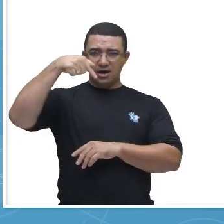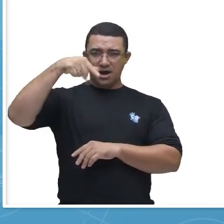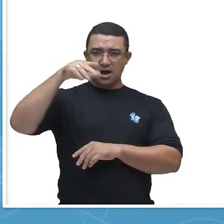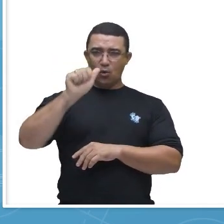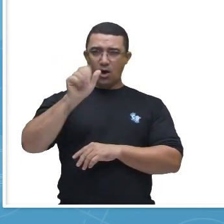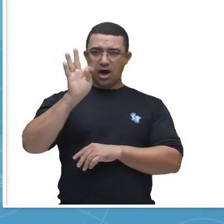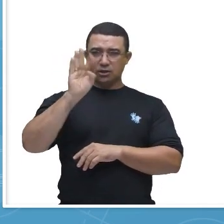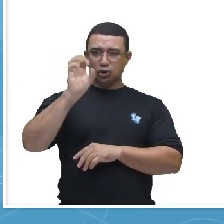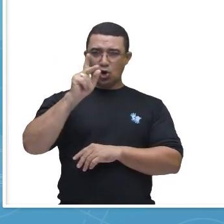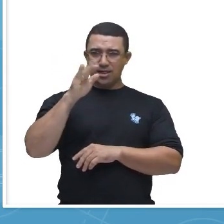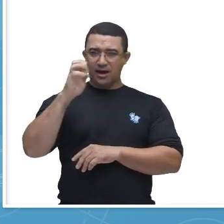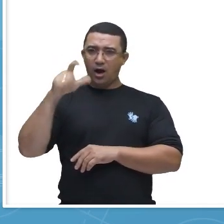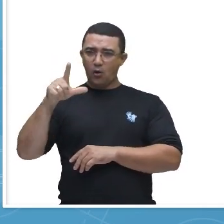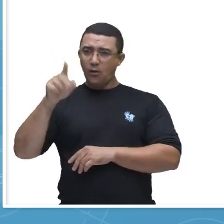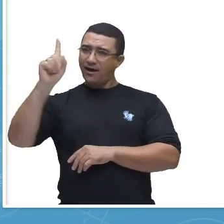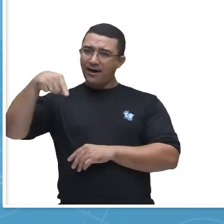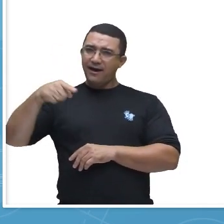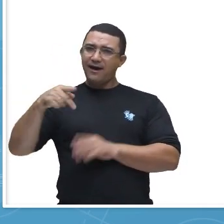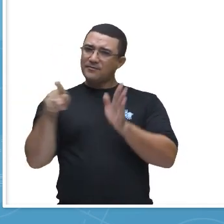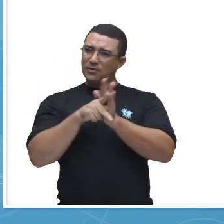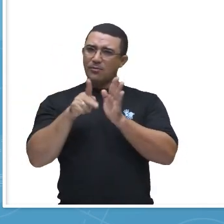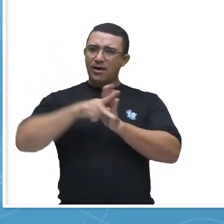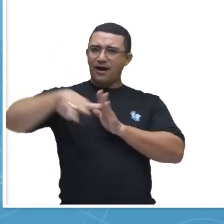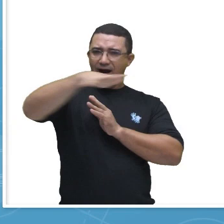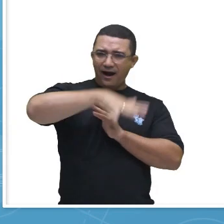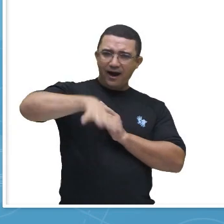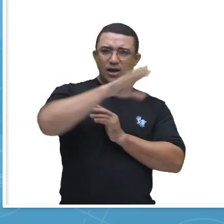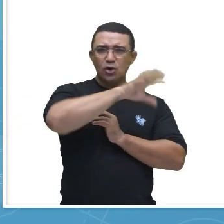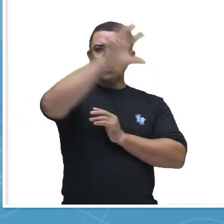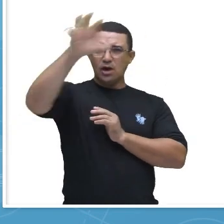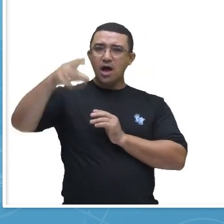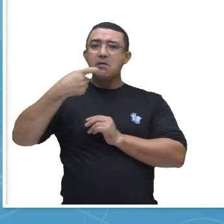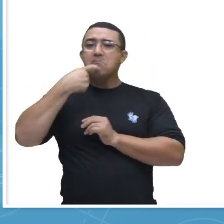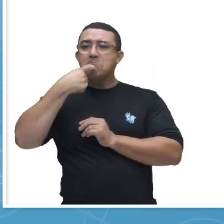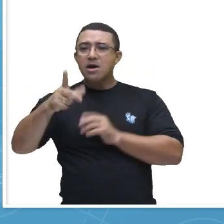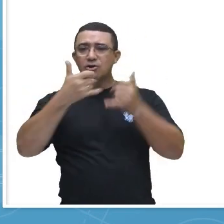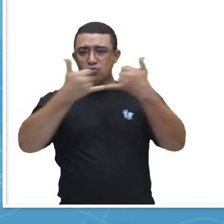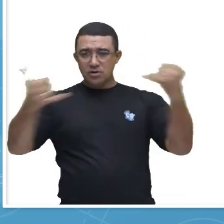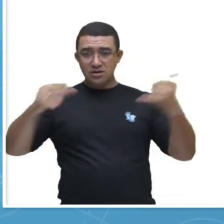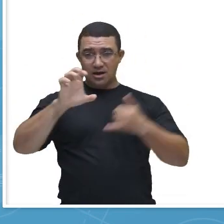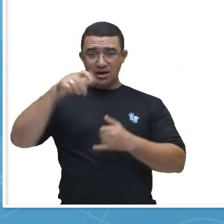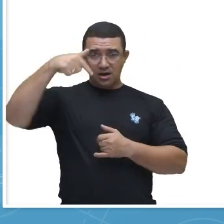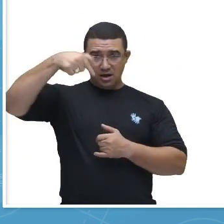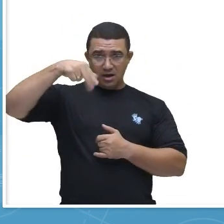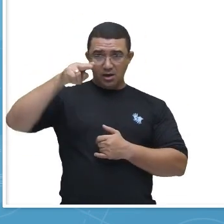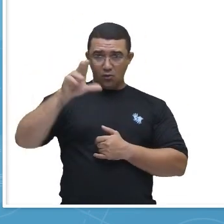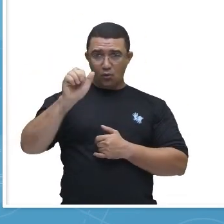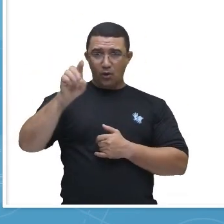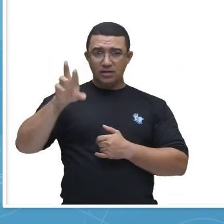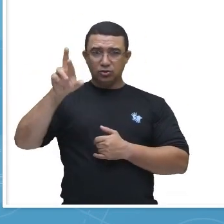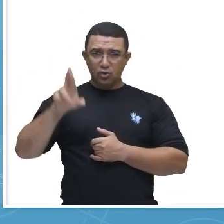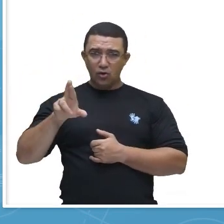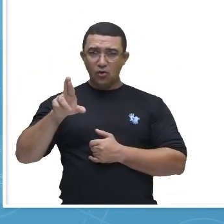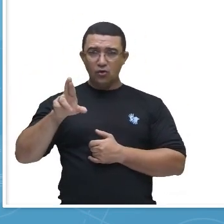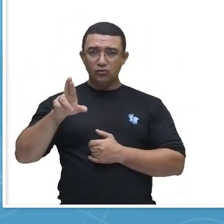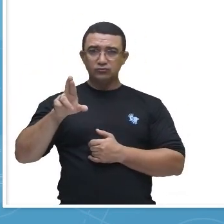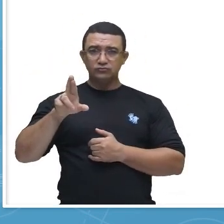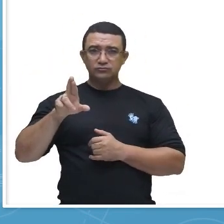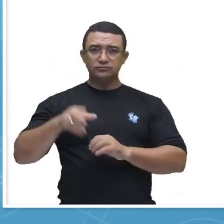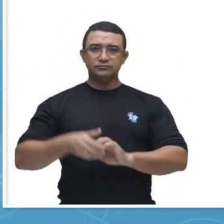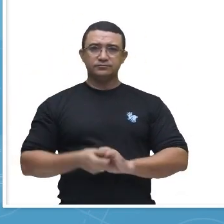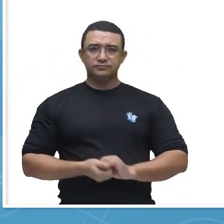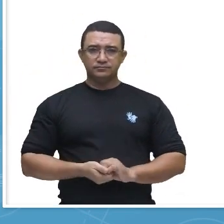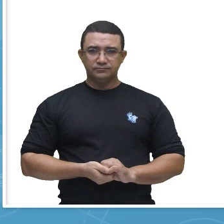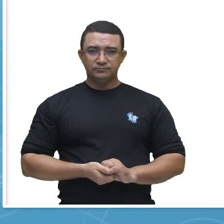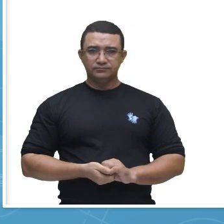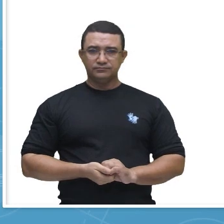clima equatorial, né? Temperatura de 25 graus, umidade relativa alta, né, de 90%,